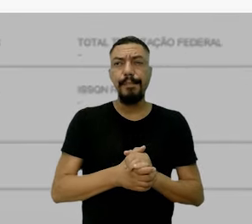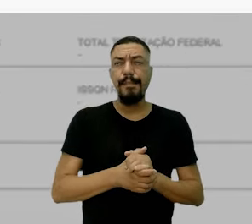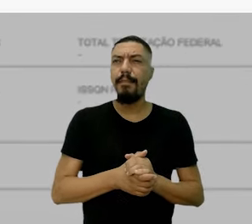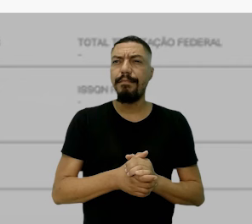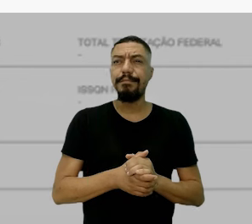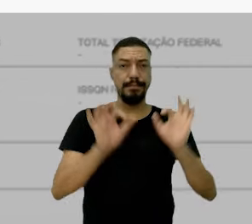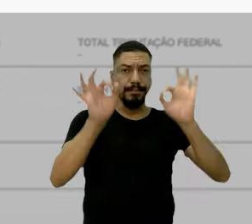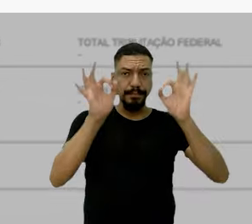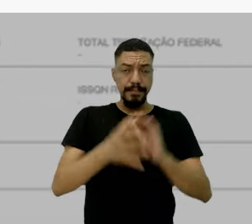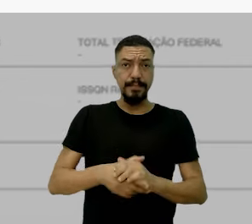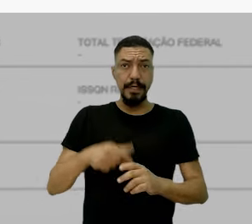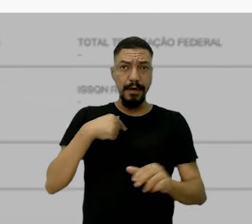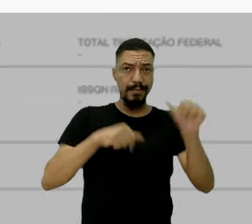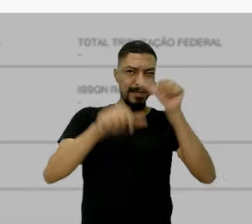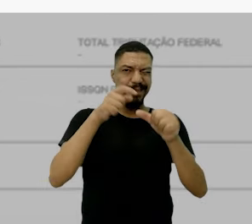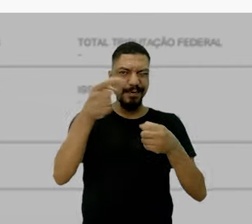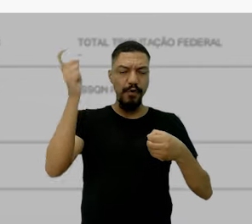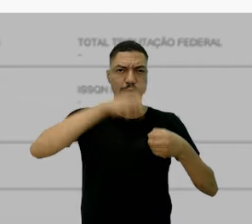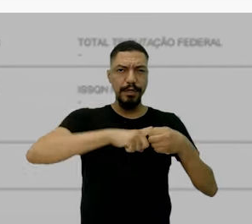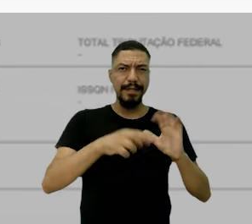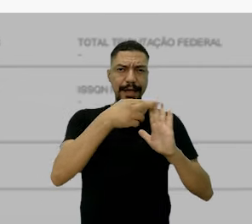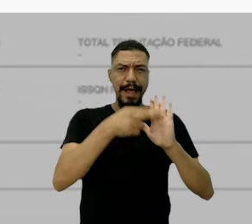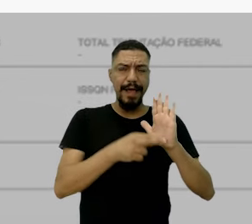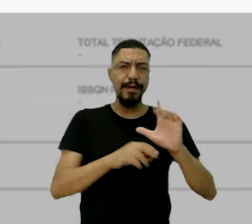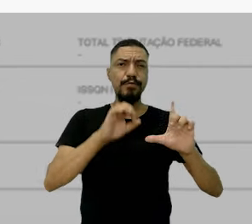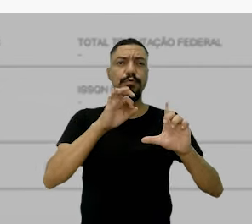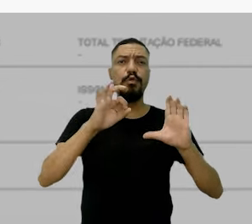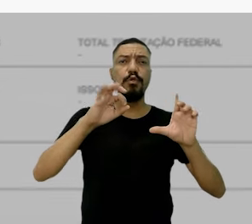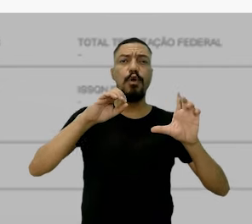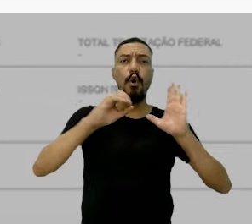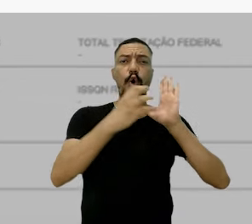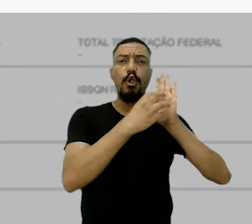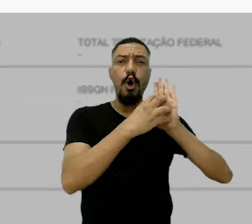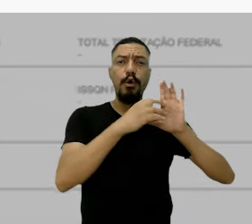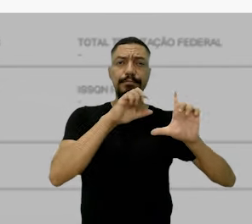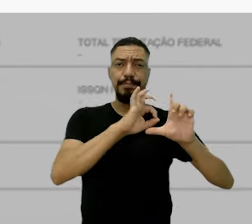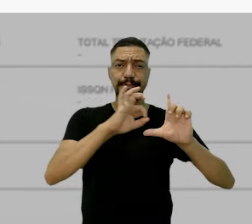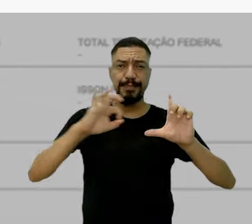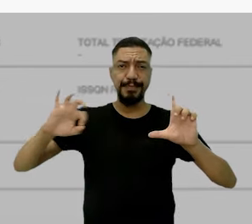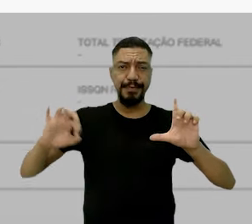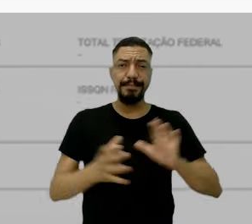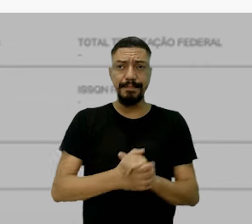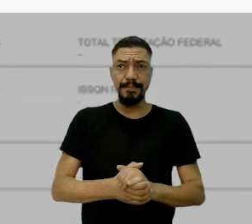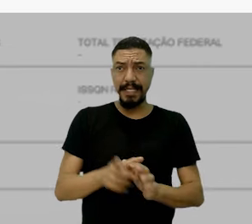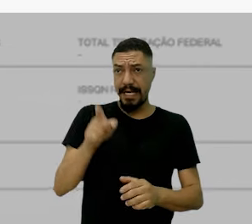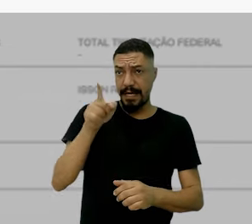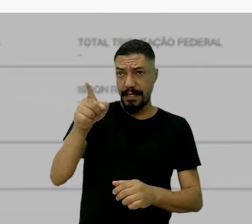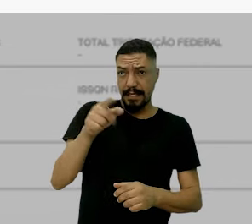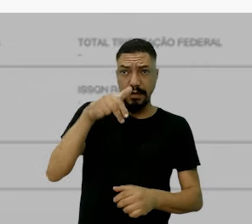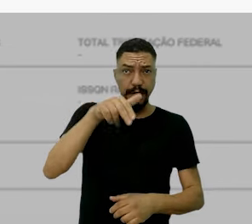Aqui. Deixa eu ver. É isso mesmo. Eu tirei da ordem, depois eu volto lá na régua dos logos, tá? Aqui,